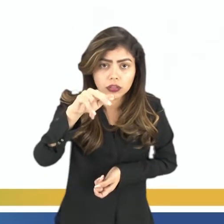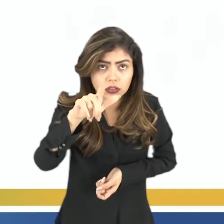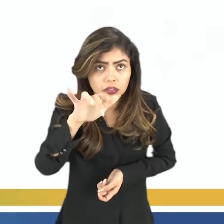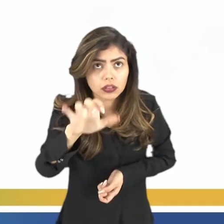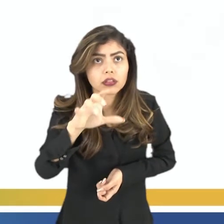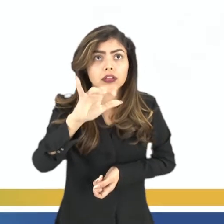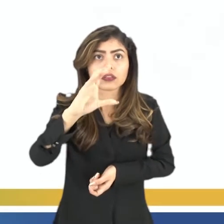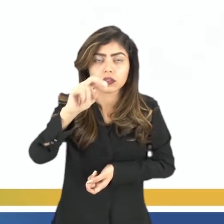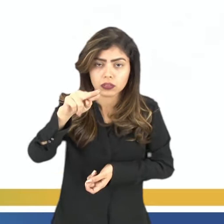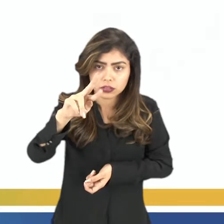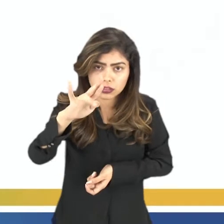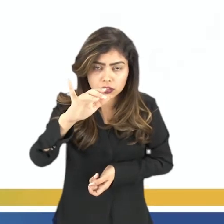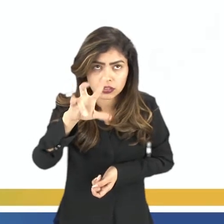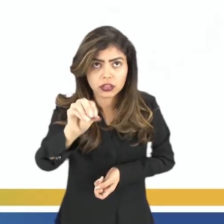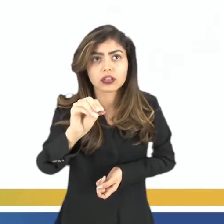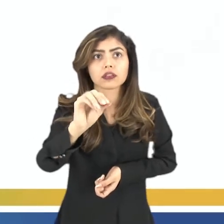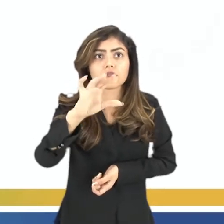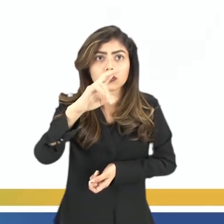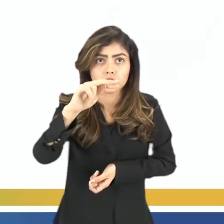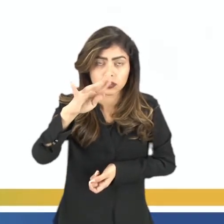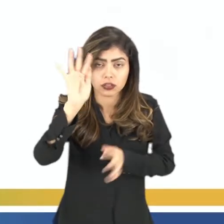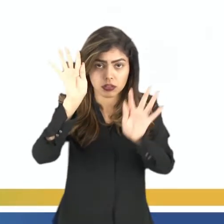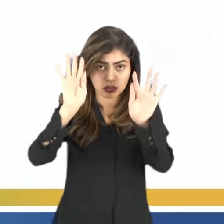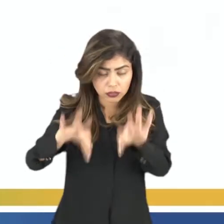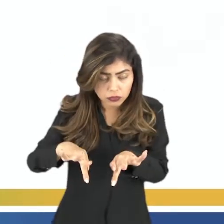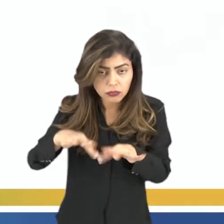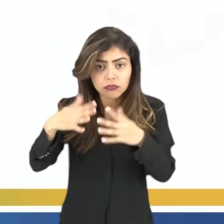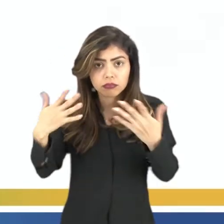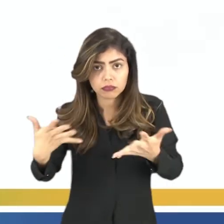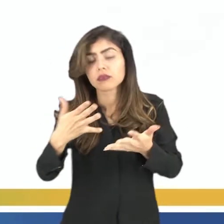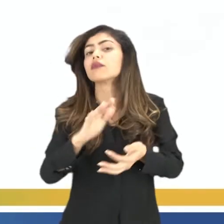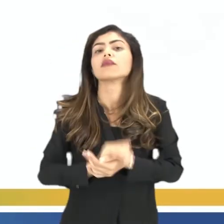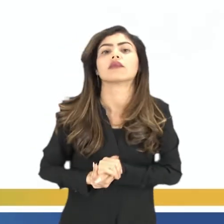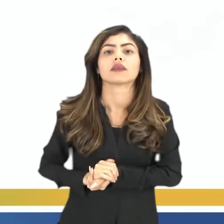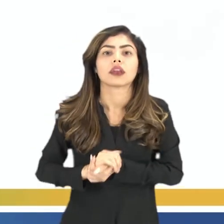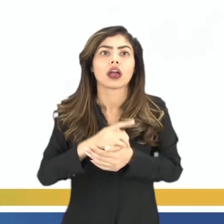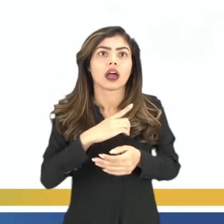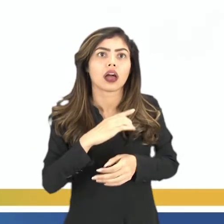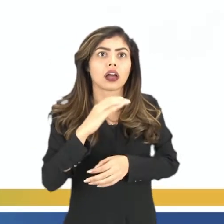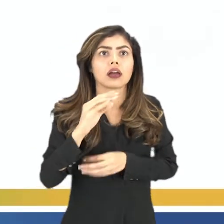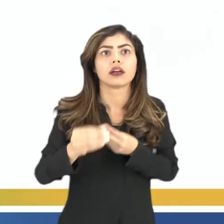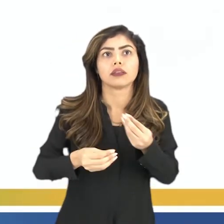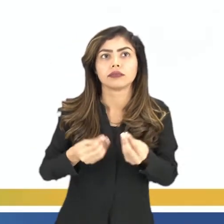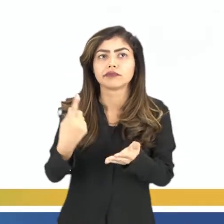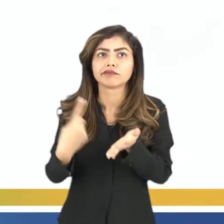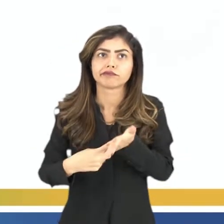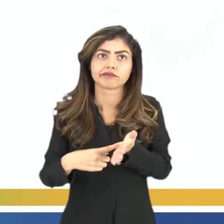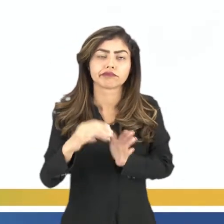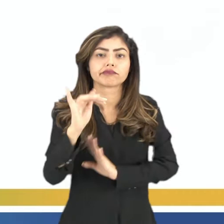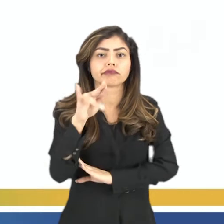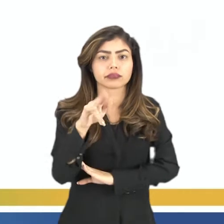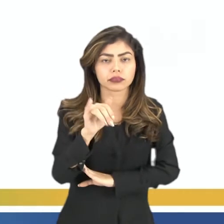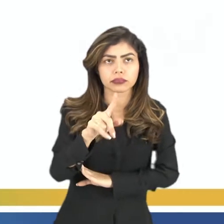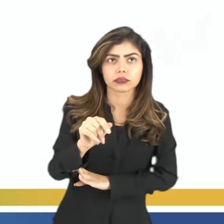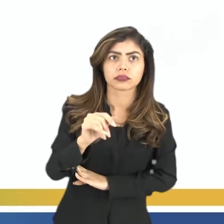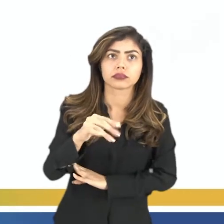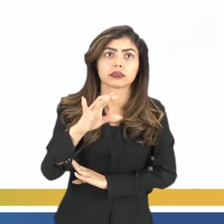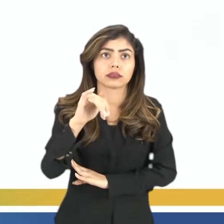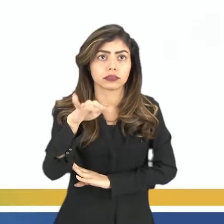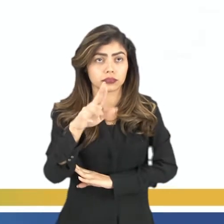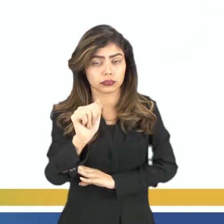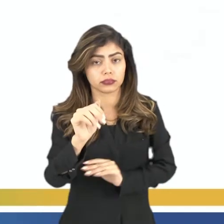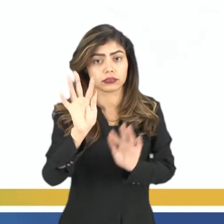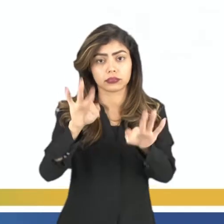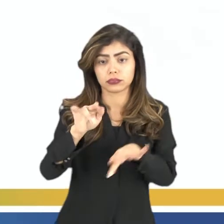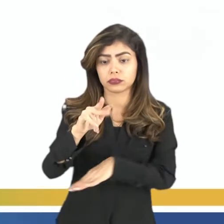condicionales, concessivas, consecutivas e finales, que seriam causais, condicionais, concessivas,